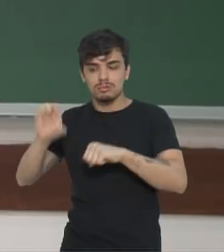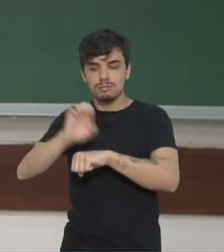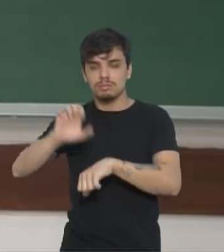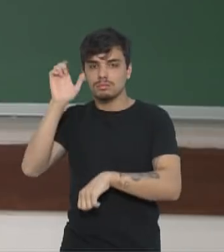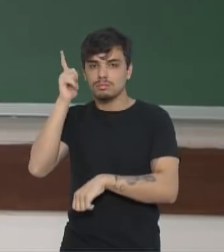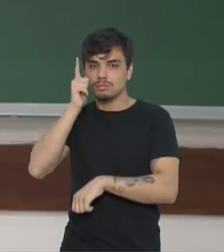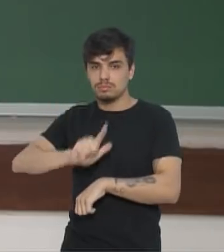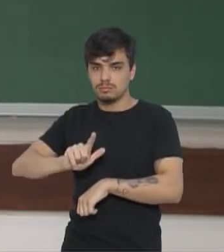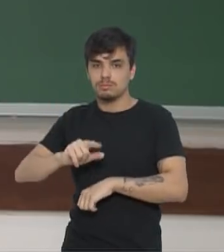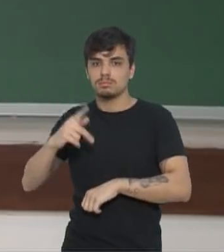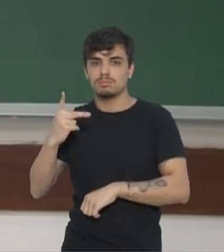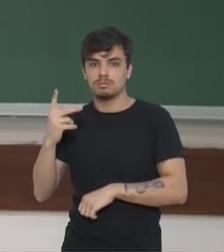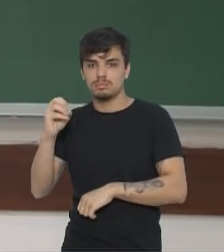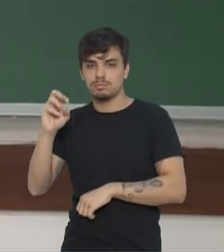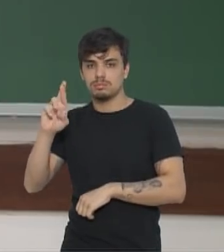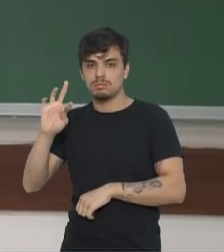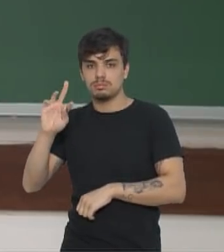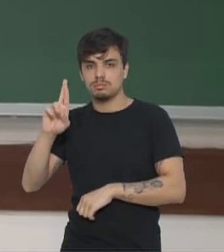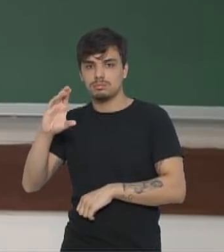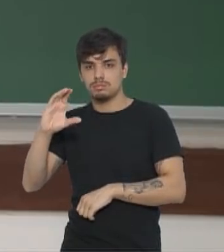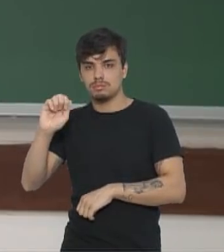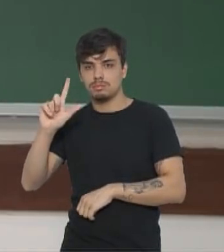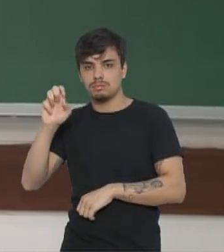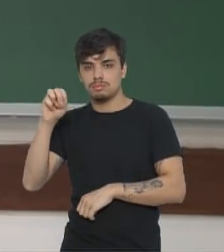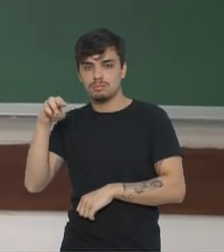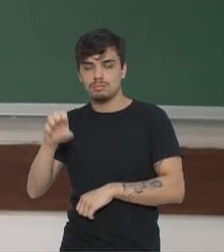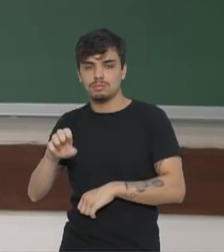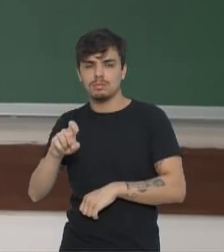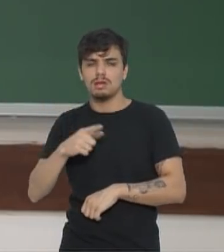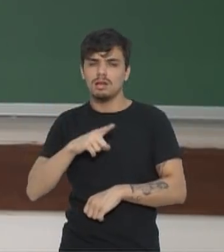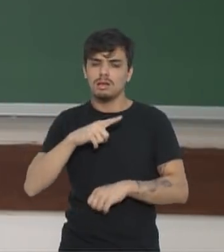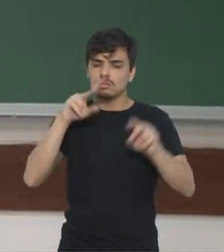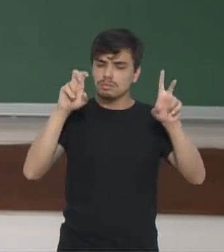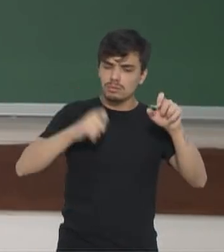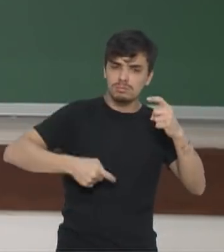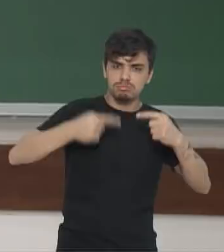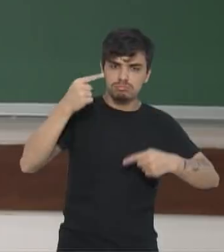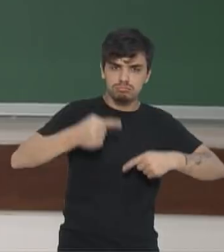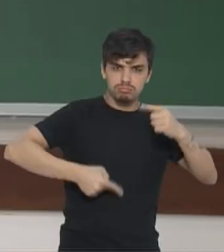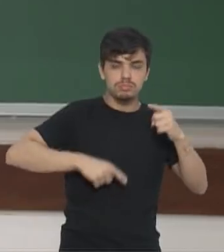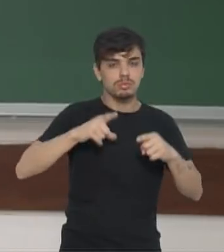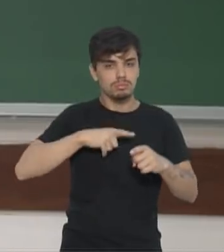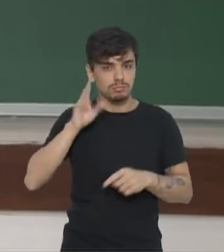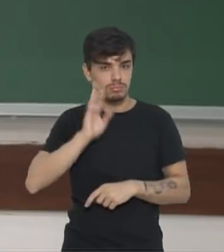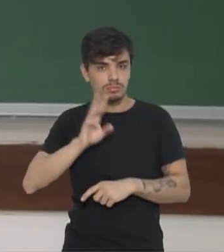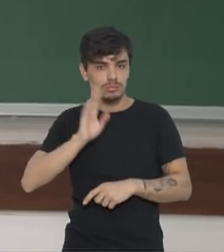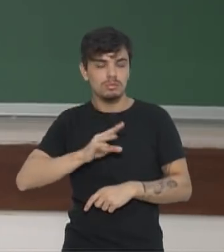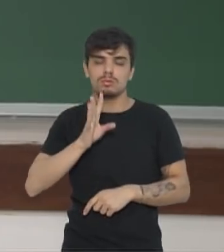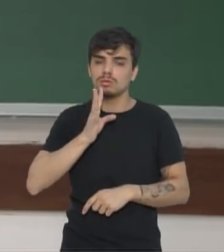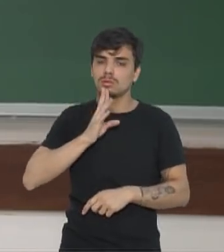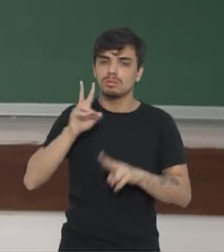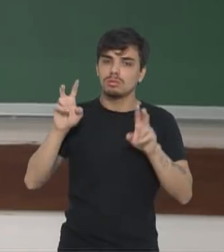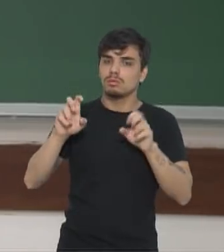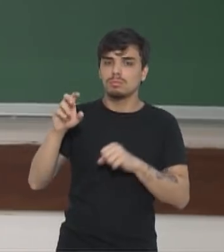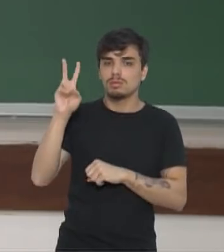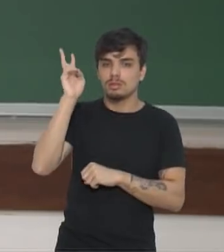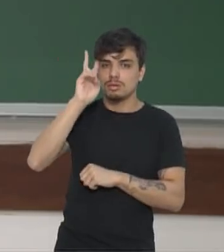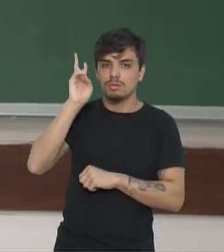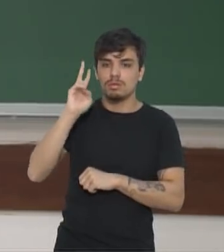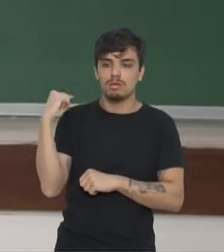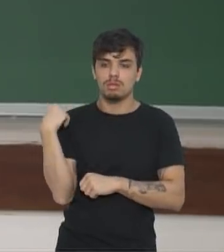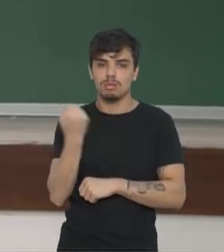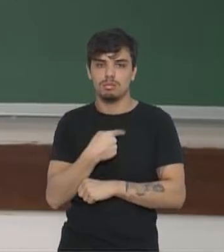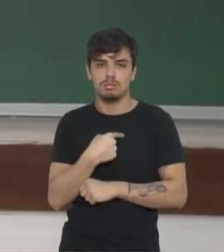assim, o tema já é um grande desafio para nós, é um tema muito bacana, nós conhecemos um pouco da nossa história, mas o que tem a ver, professor,